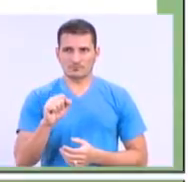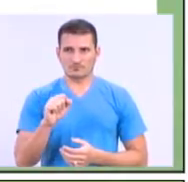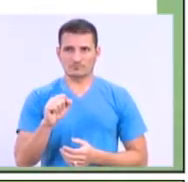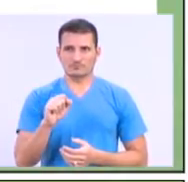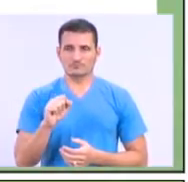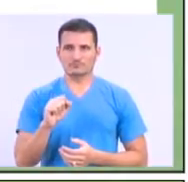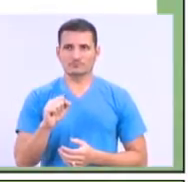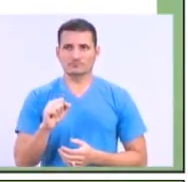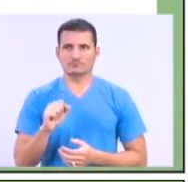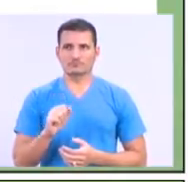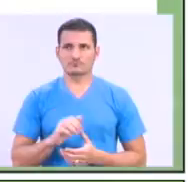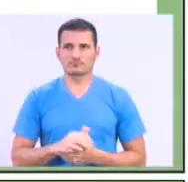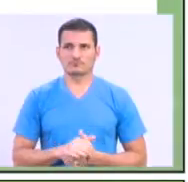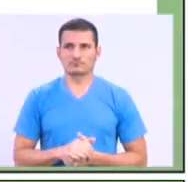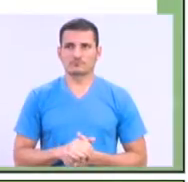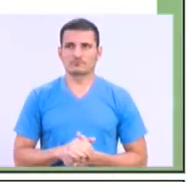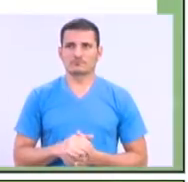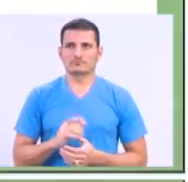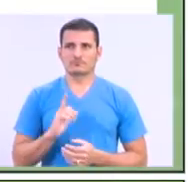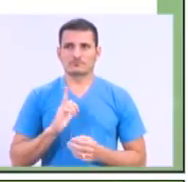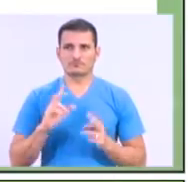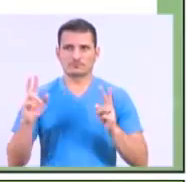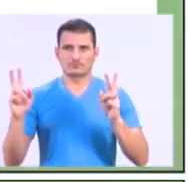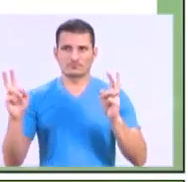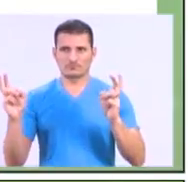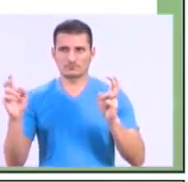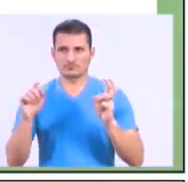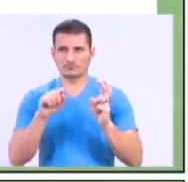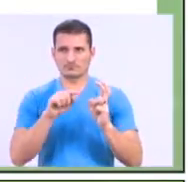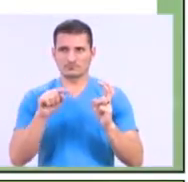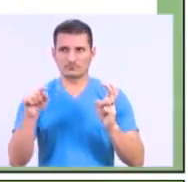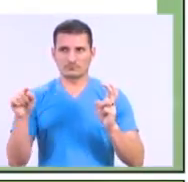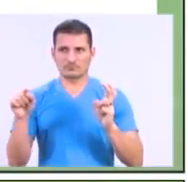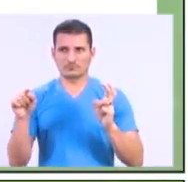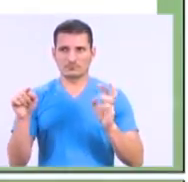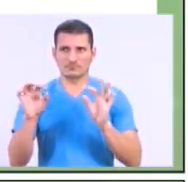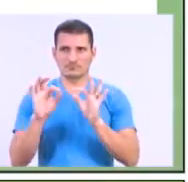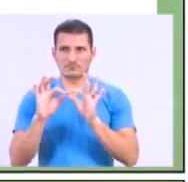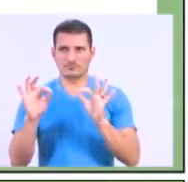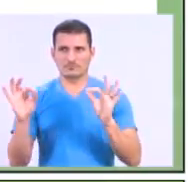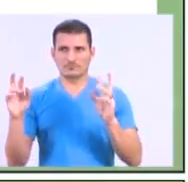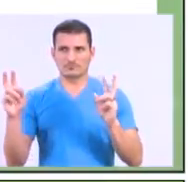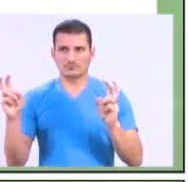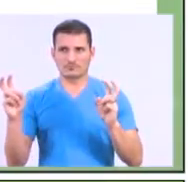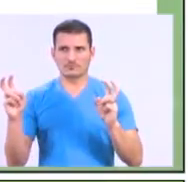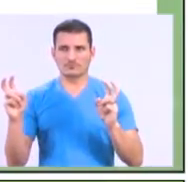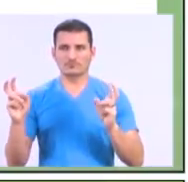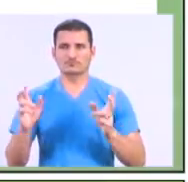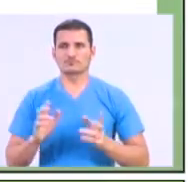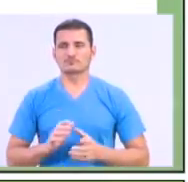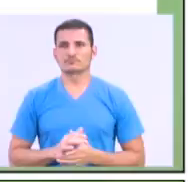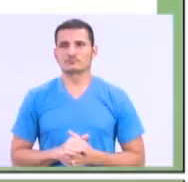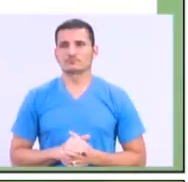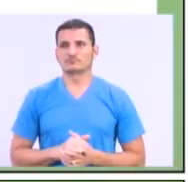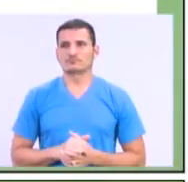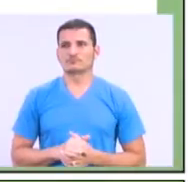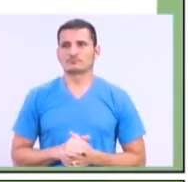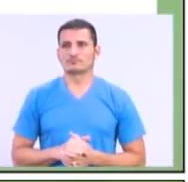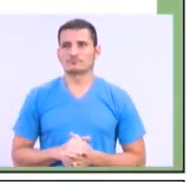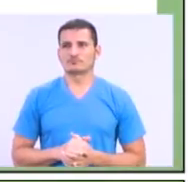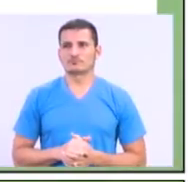Dentro das aspas, nós temos aqui aspas duplas, percebam que nós temos imprimindo também